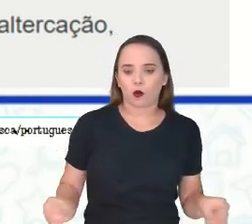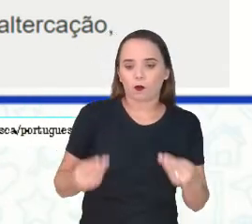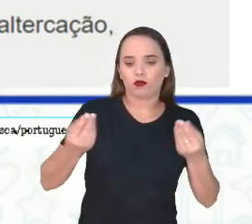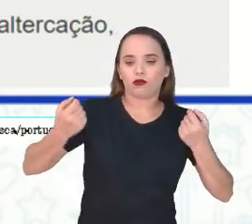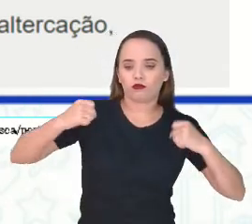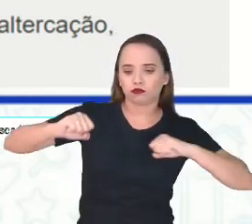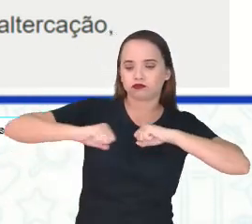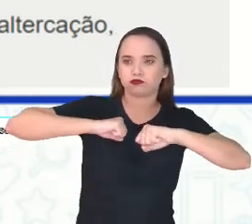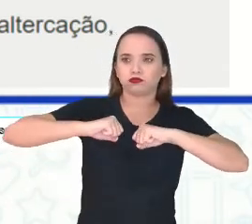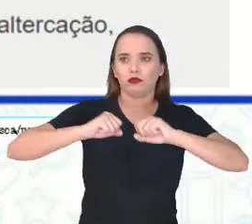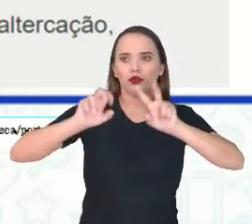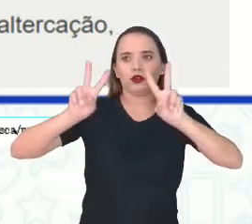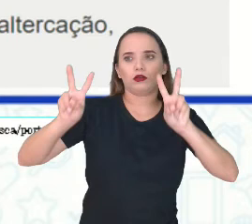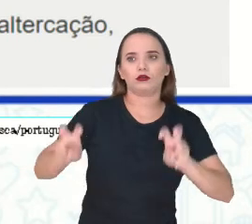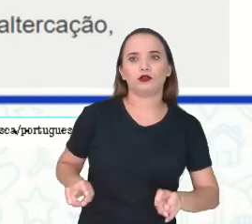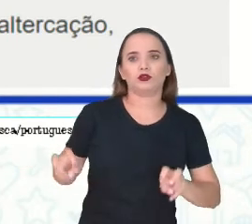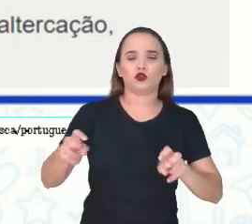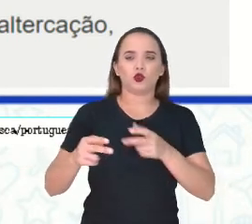Altercação,